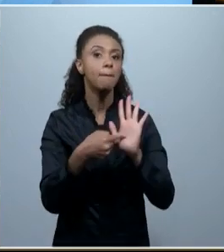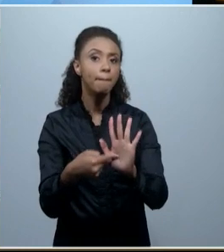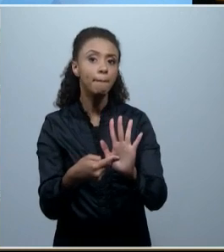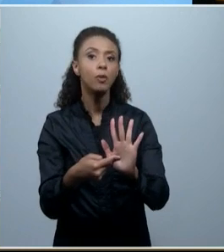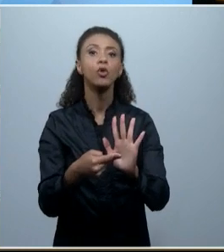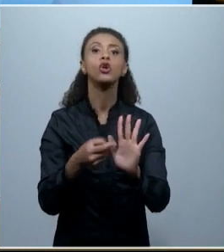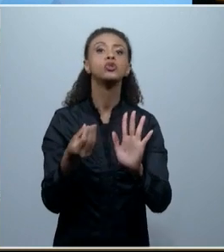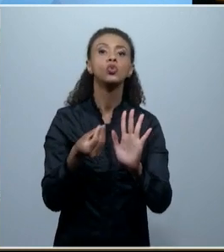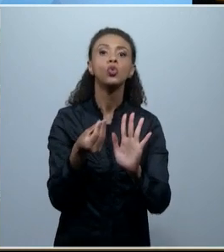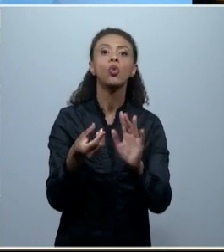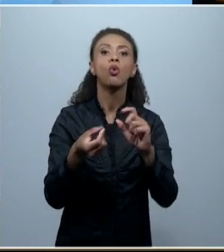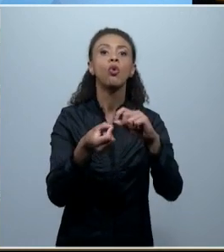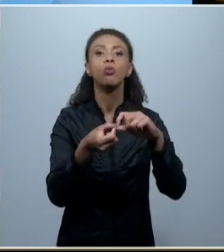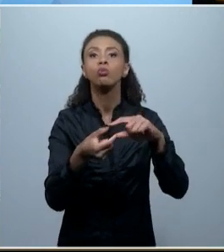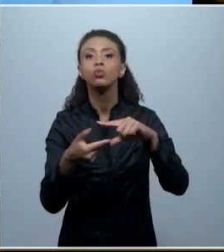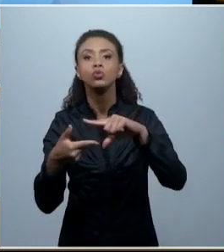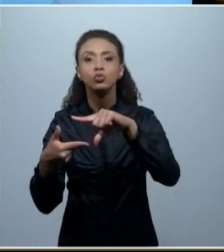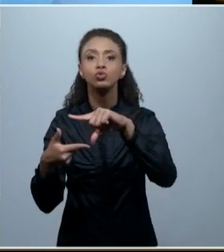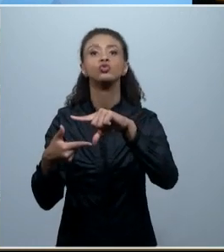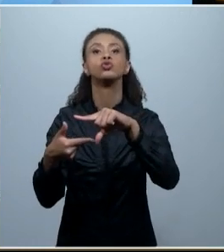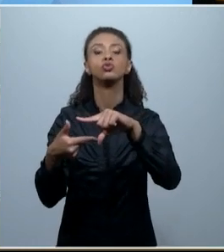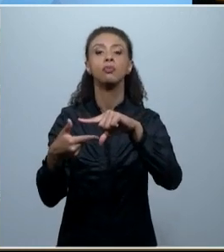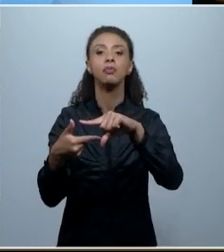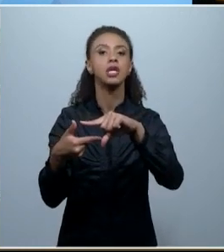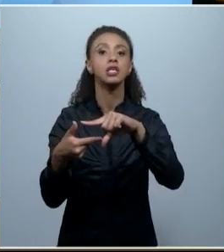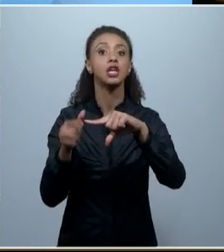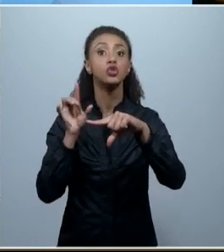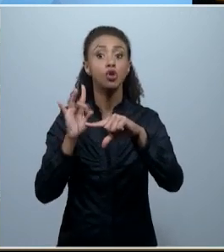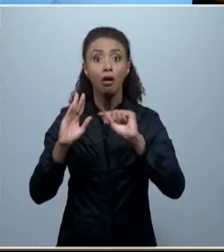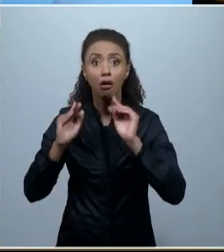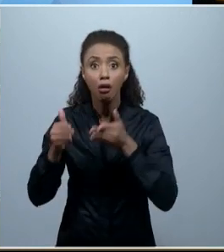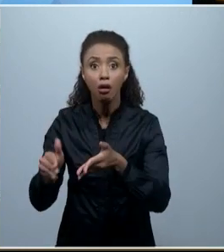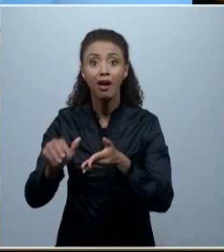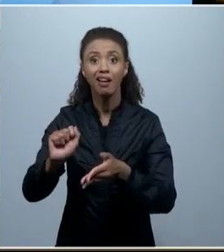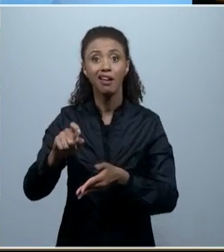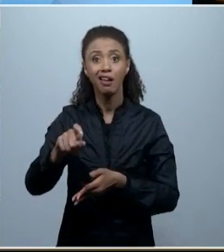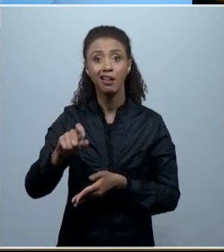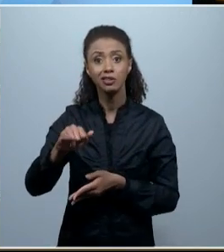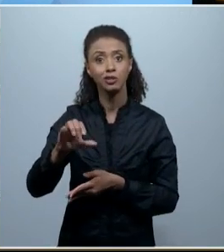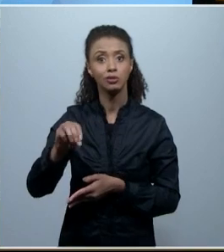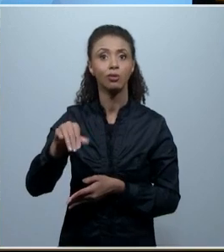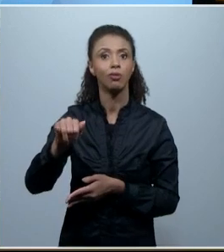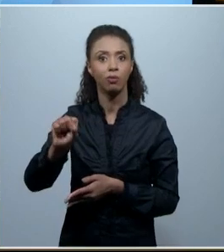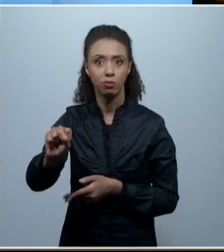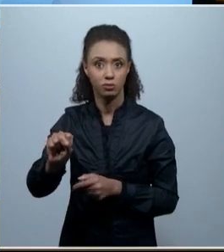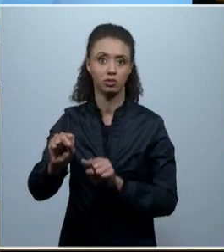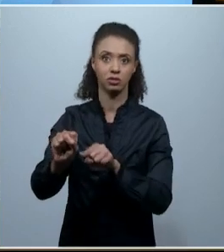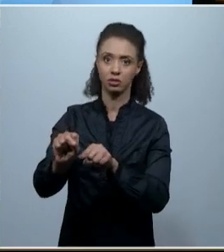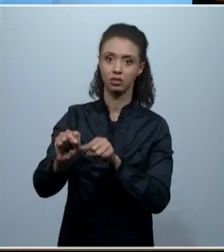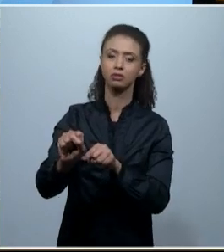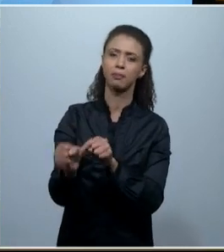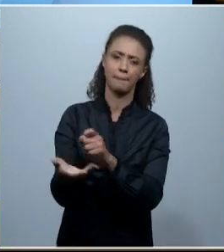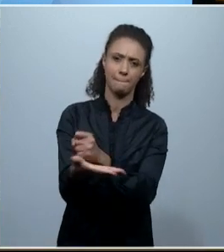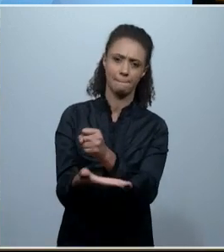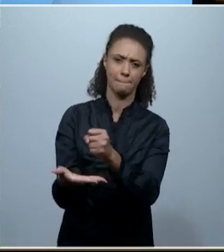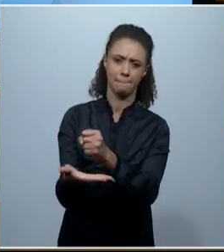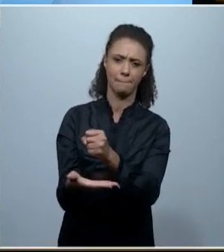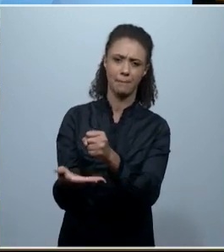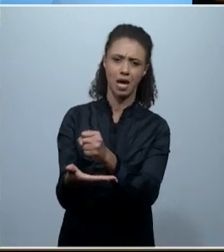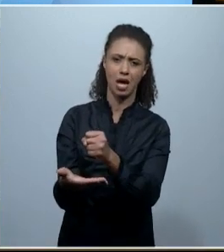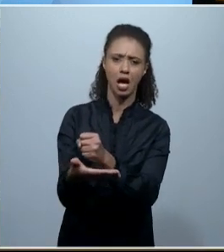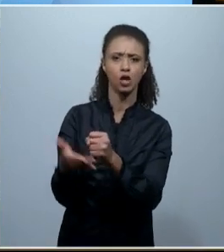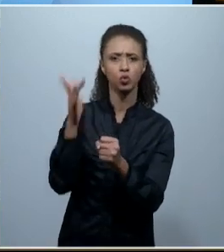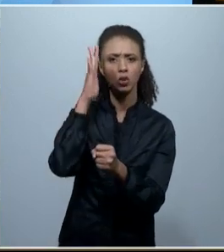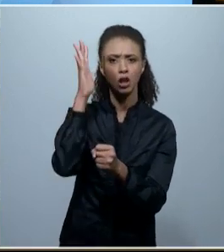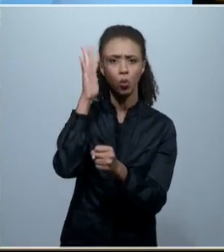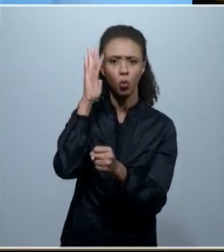geométricas usando somente os axiomas nem usando somente essa parte bem bem básica os postulados da teoria